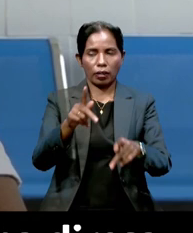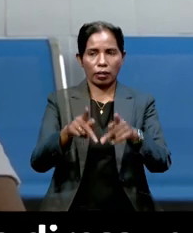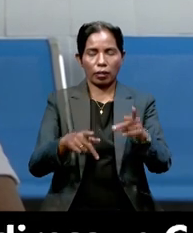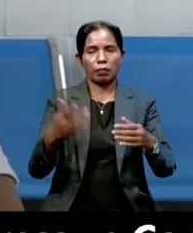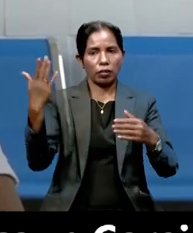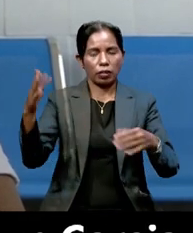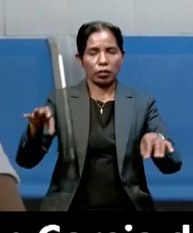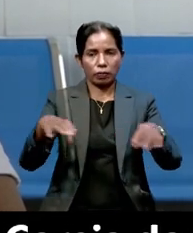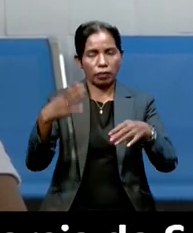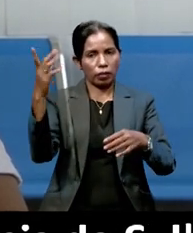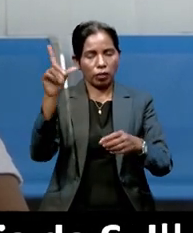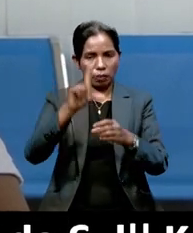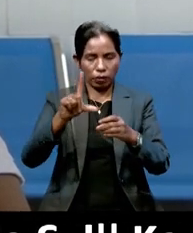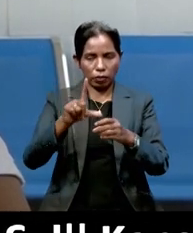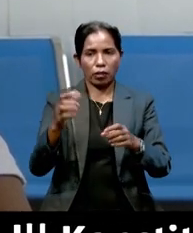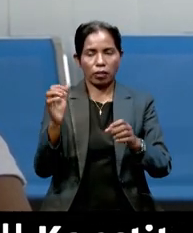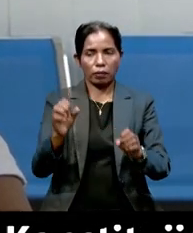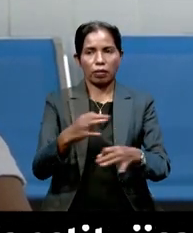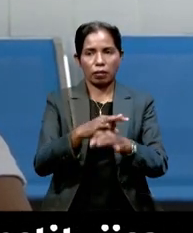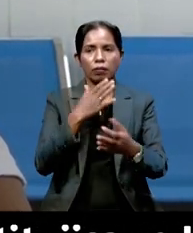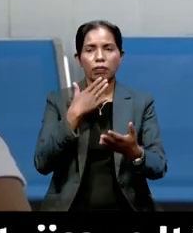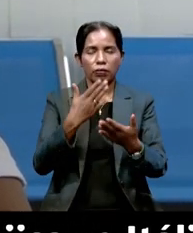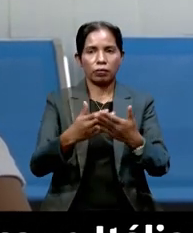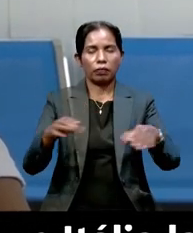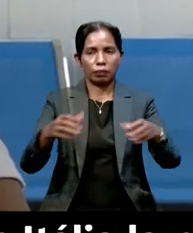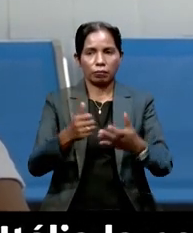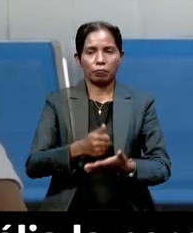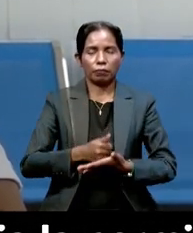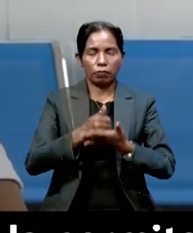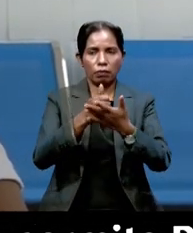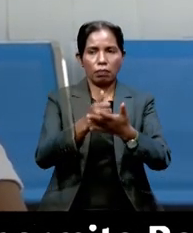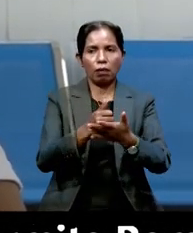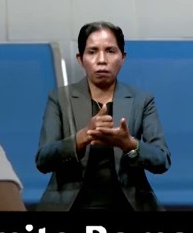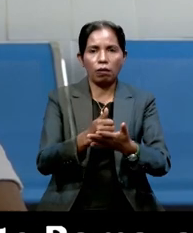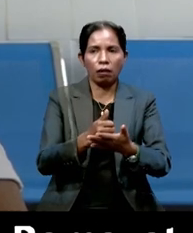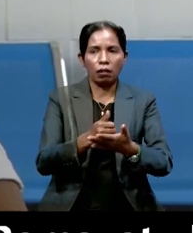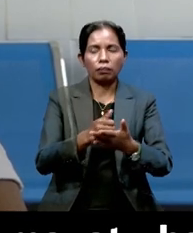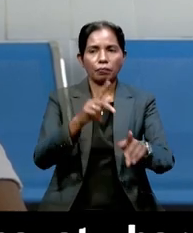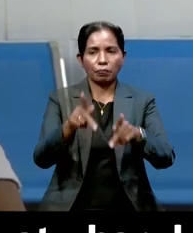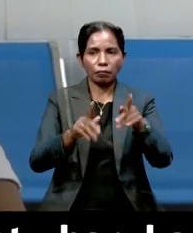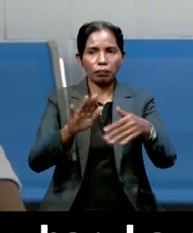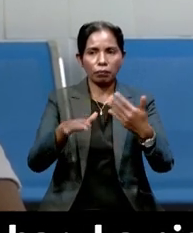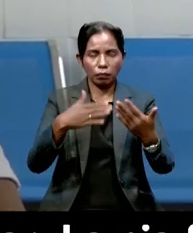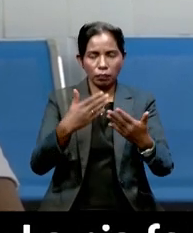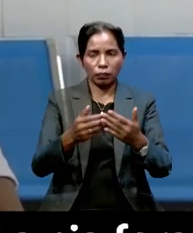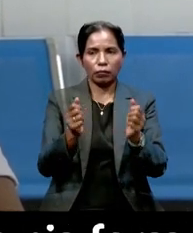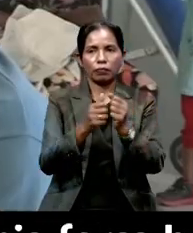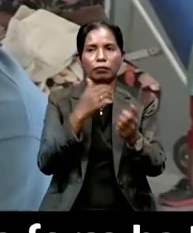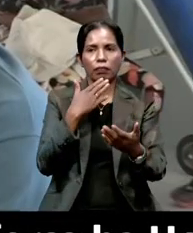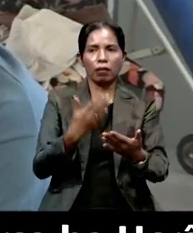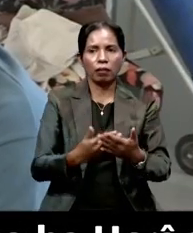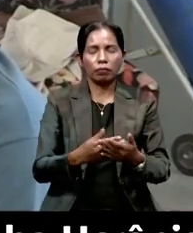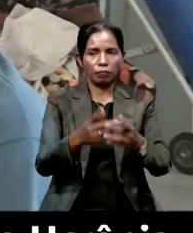laboratório. Ne para atubele hadia diaclutan serviço atendimento ba itania paciente sira hadia. Ia